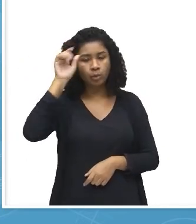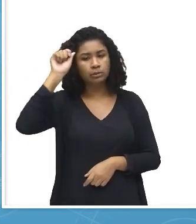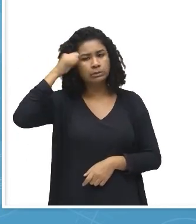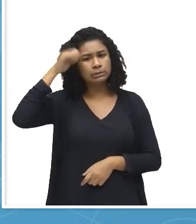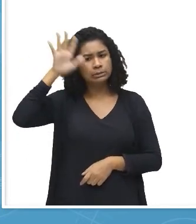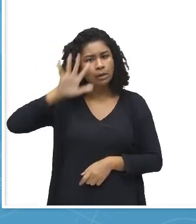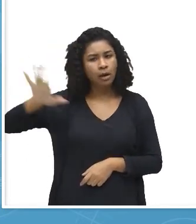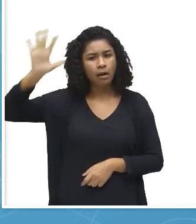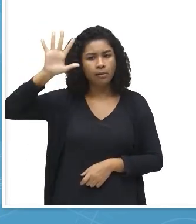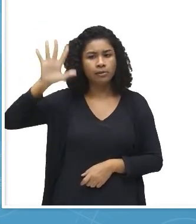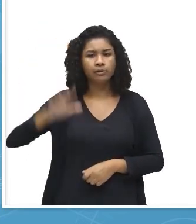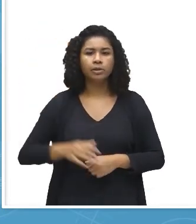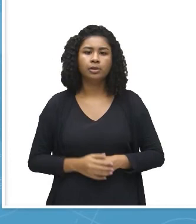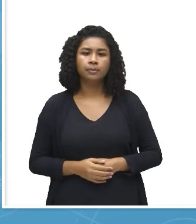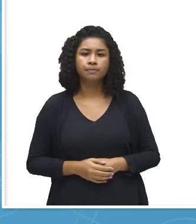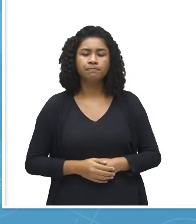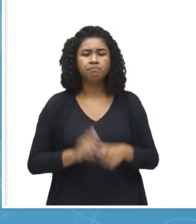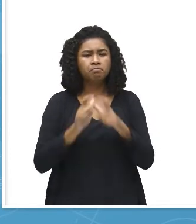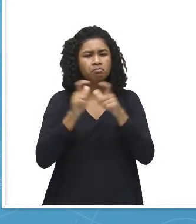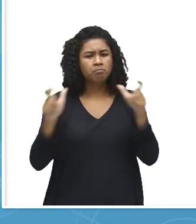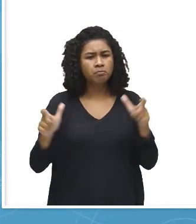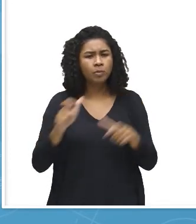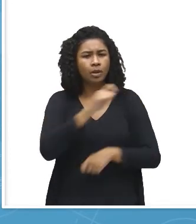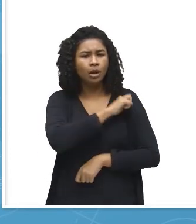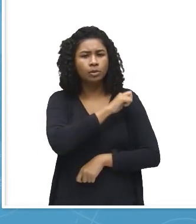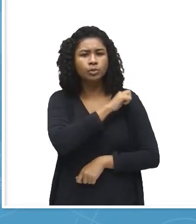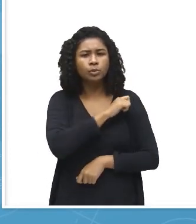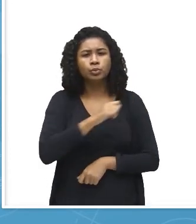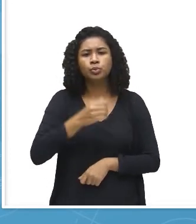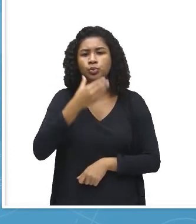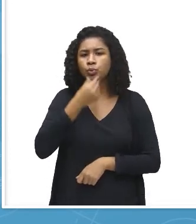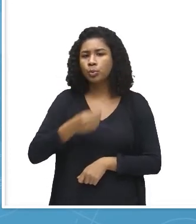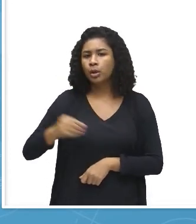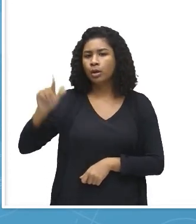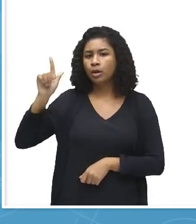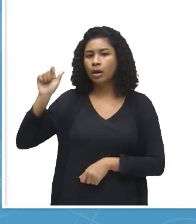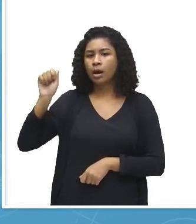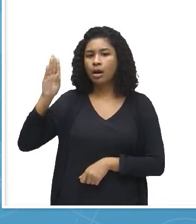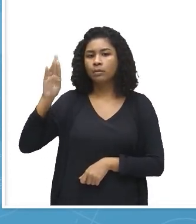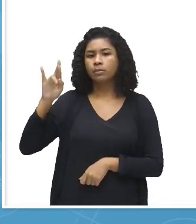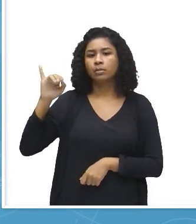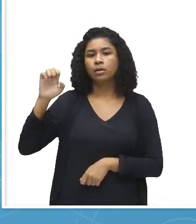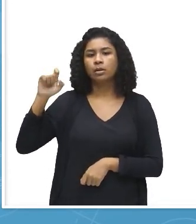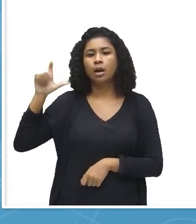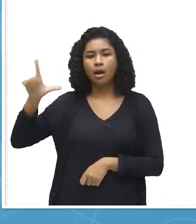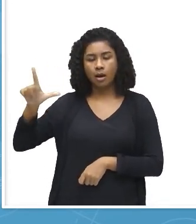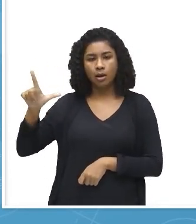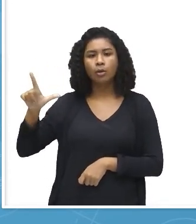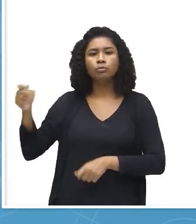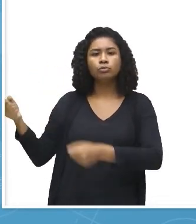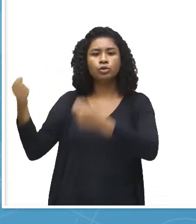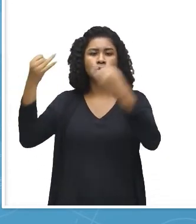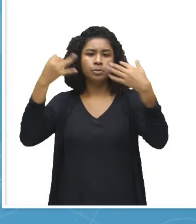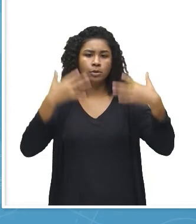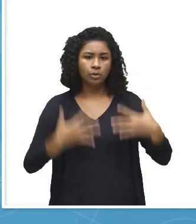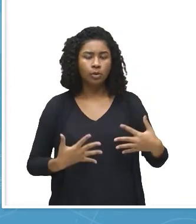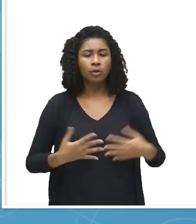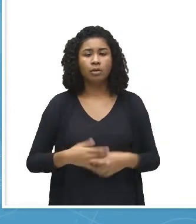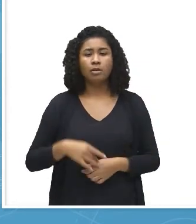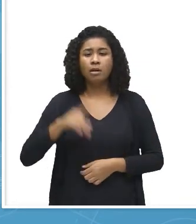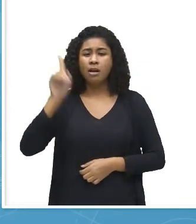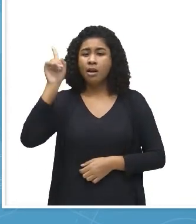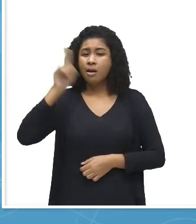falando. Muitos aqui, como Gabriel Eugênio, está falando que foi uma crueldade feita pelo Leopoldo II com o